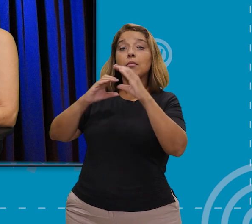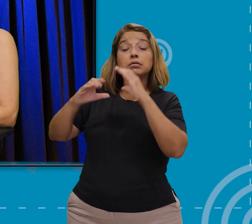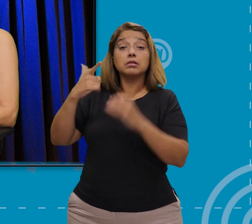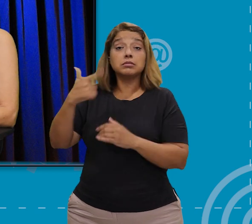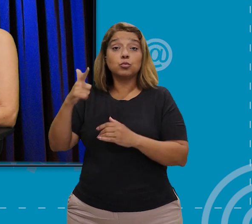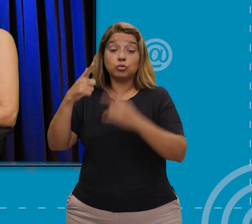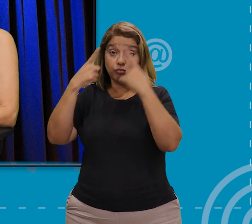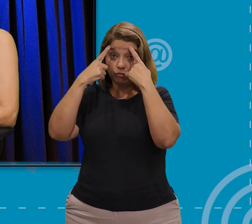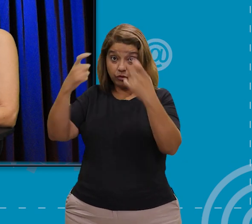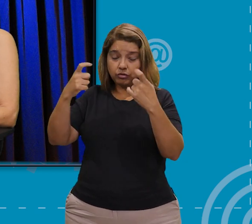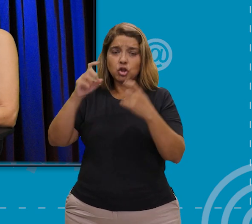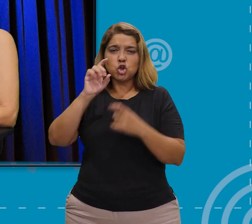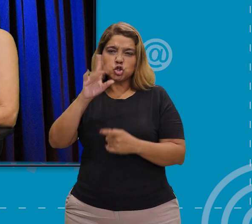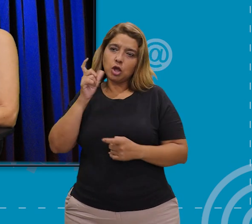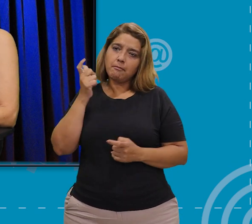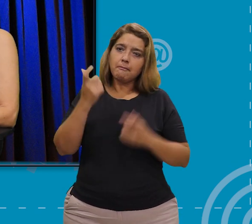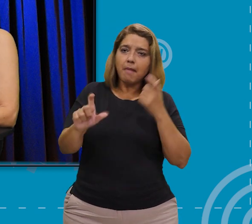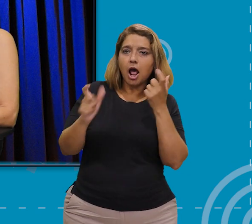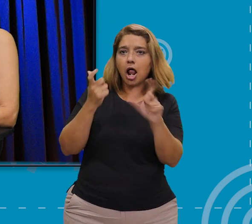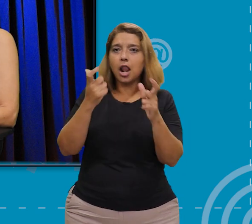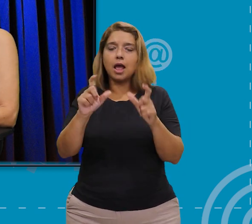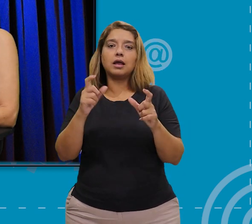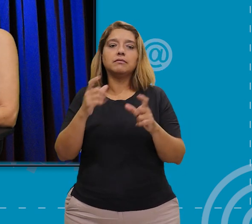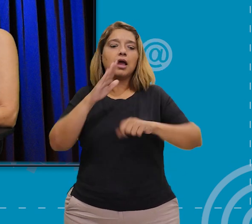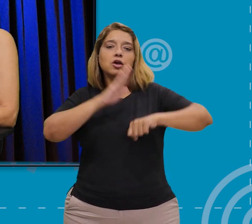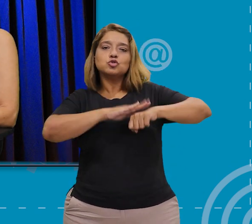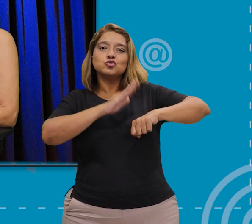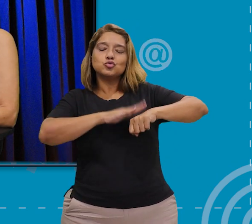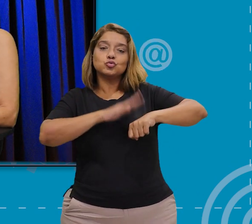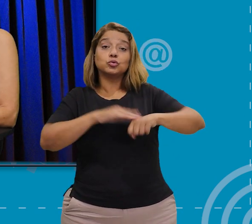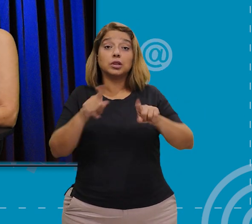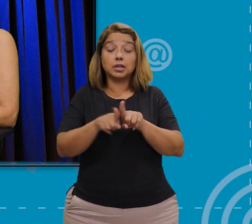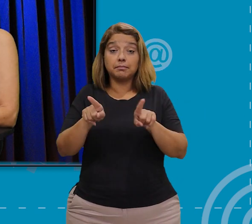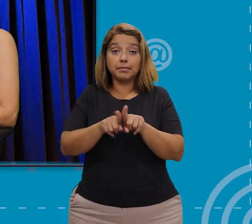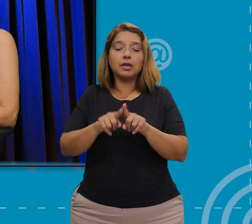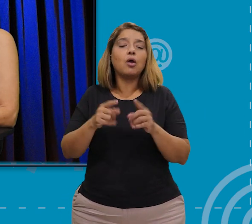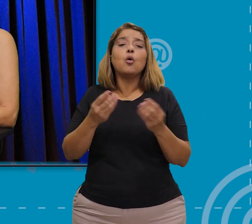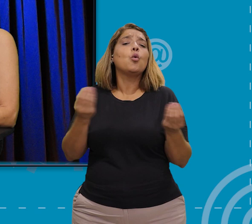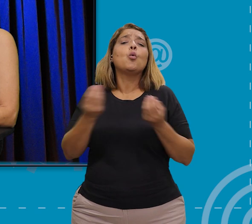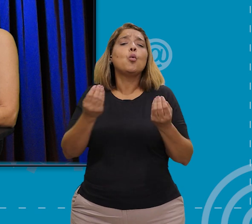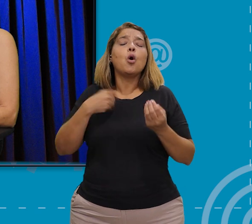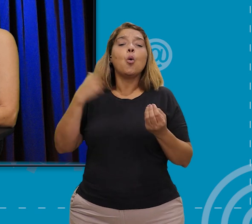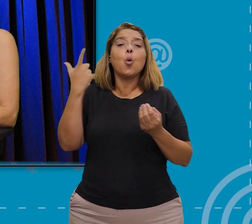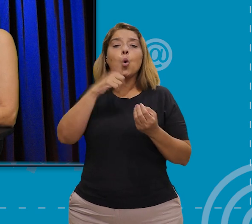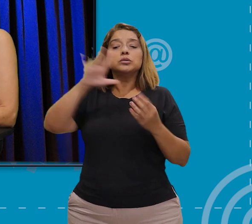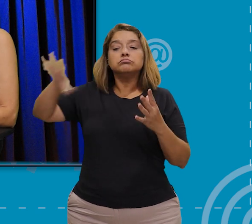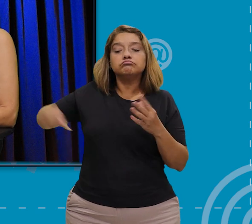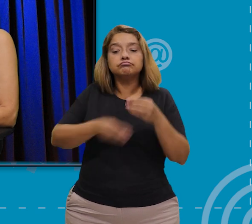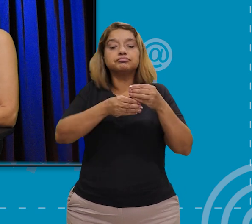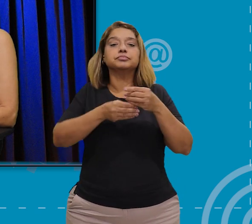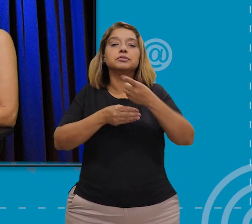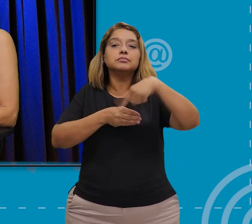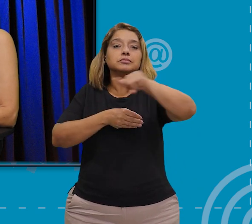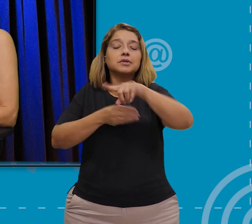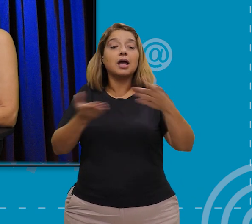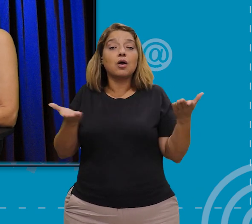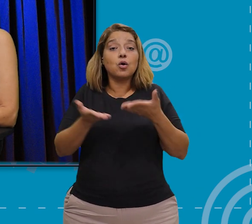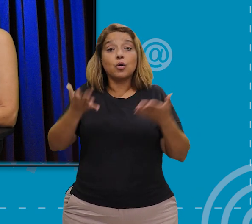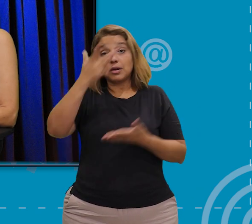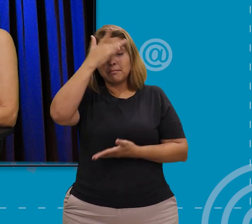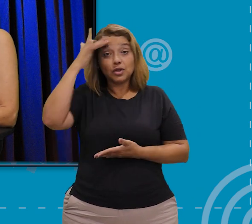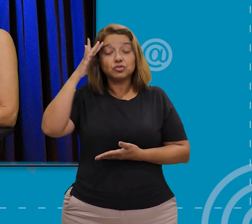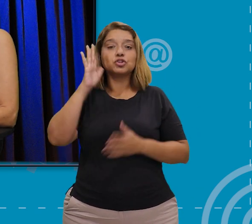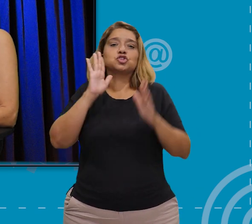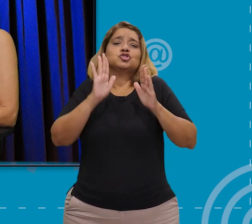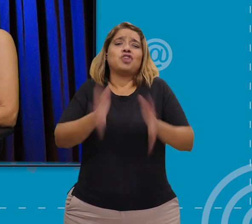também contam? O que a gente pode introduzir em relação a esse assunto para quem nos assiste nesse momento? Já passou por um monte de perrengue, de